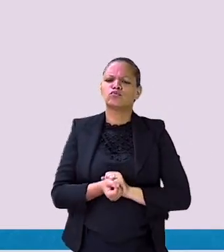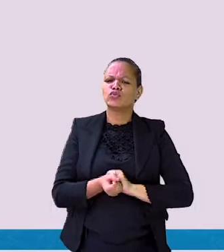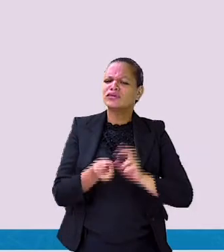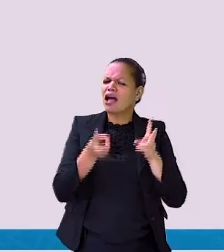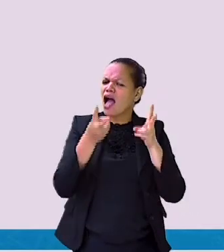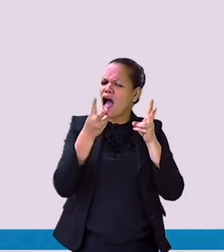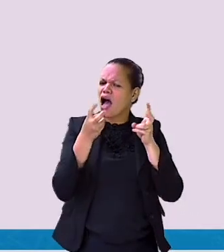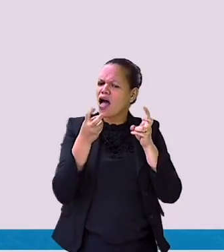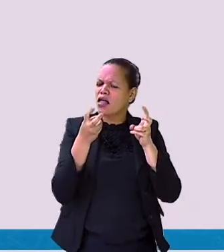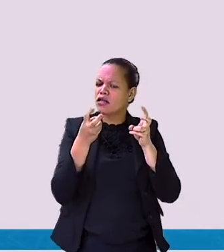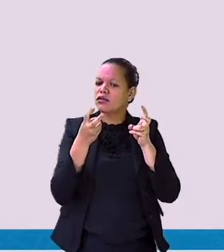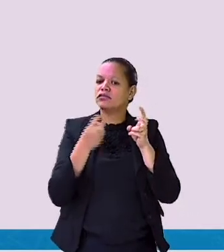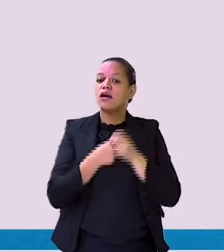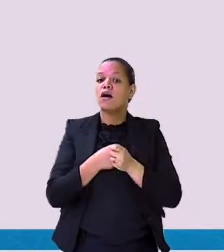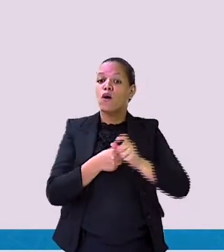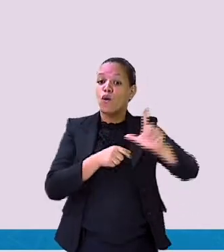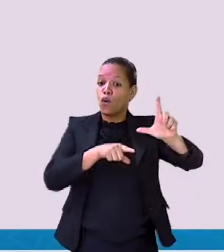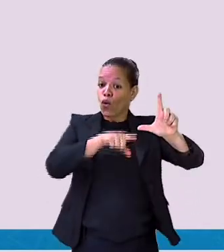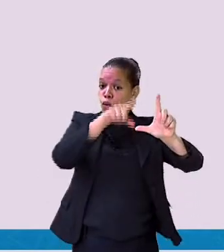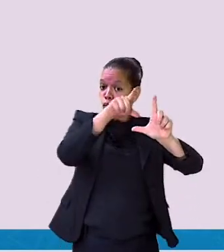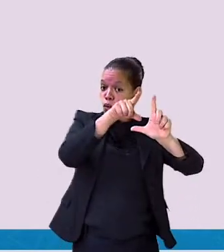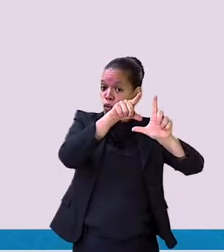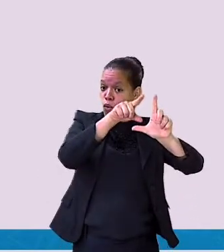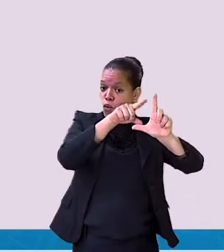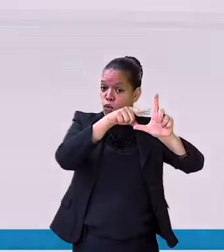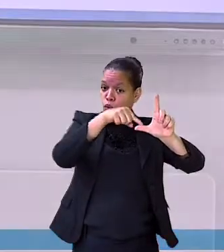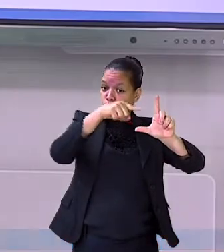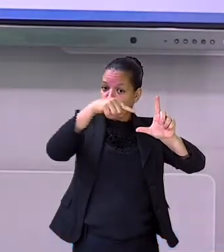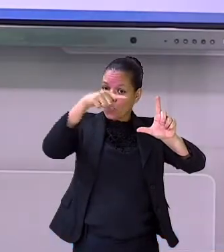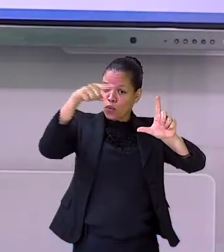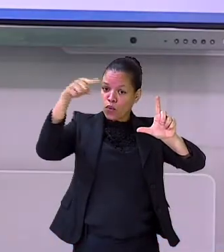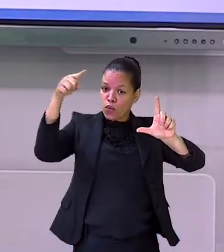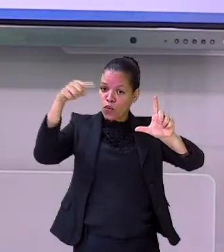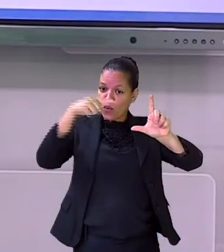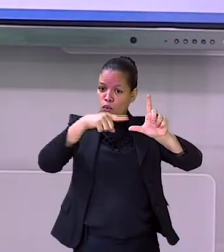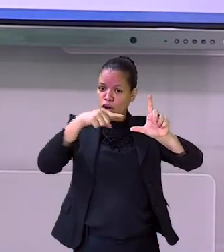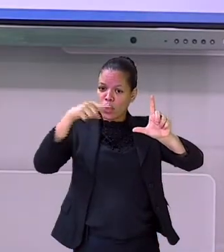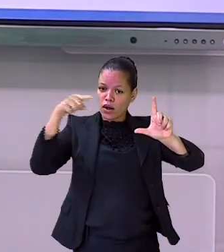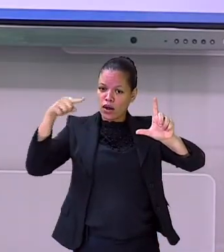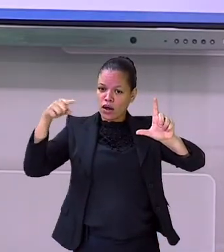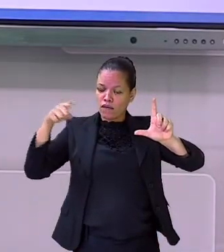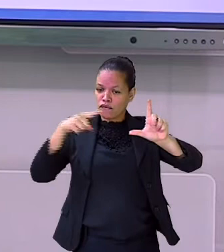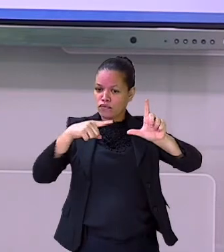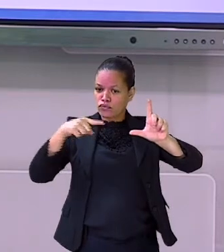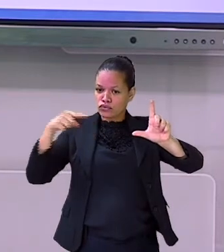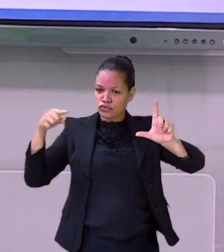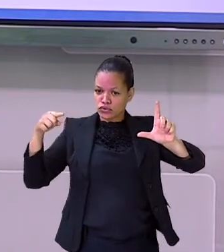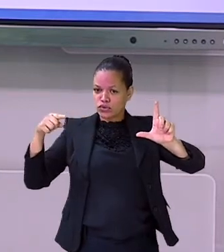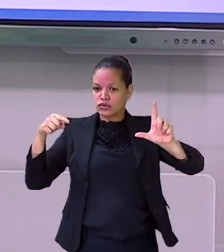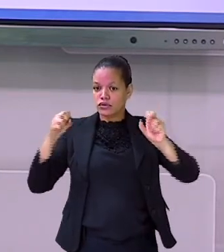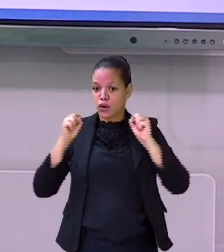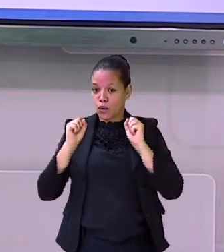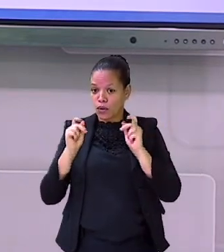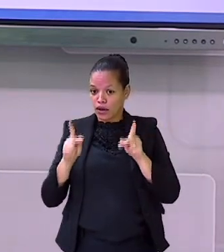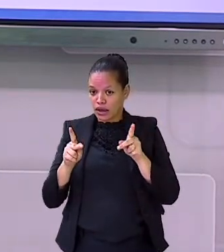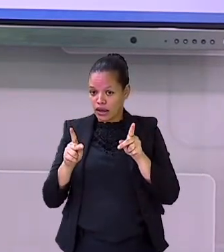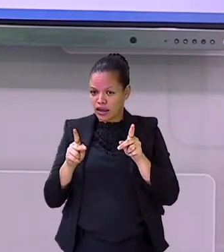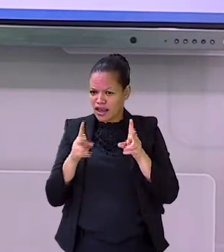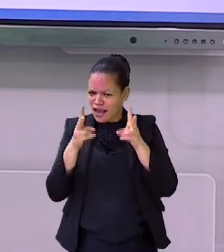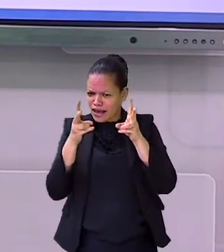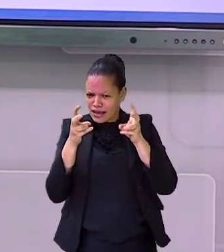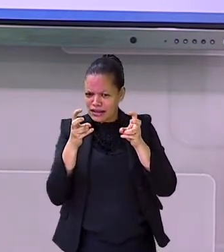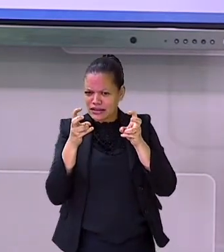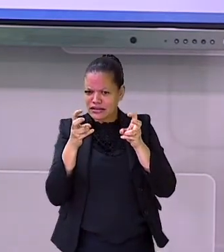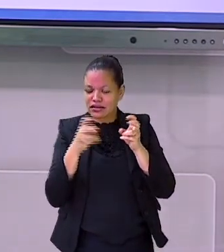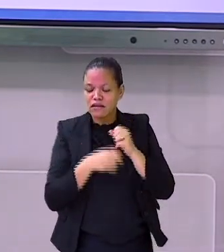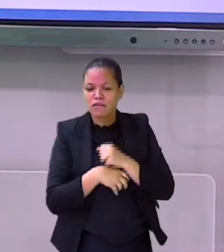de linhas. Eu gostaria que vocês prestassem bem atenção, principalmente aos jornais que